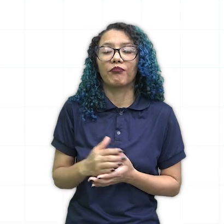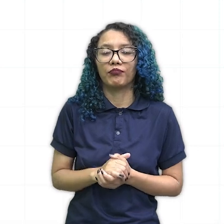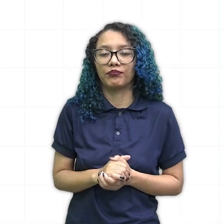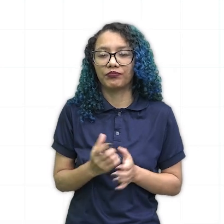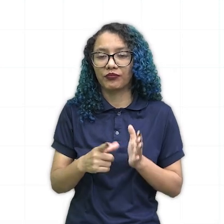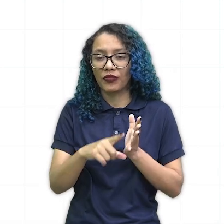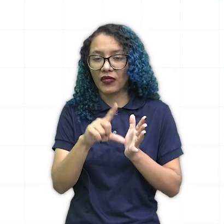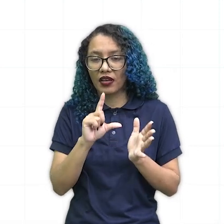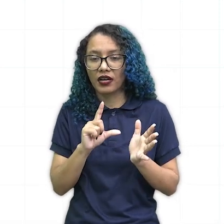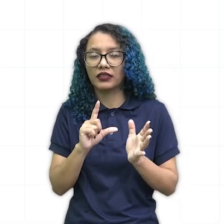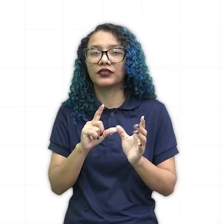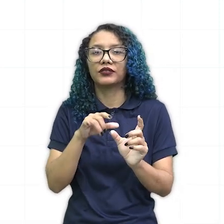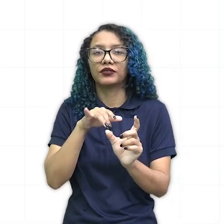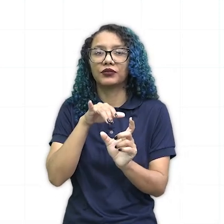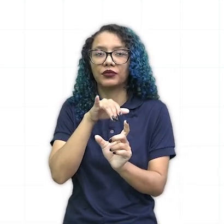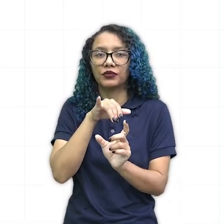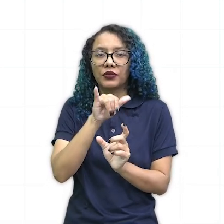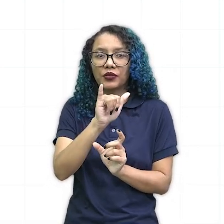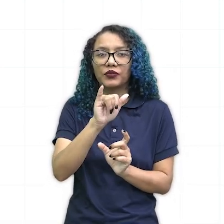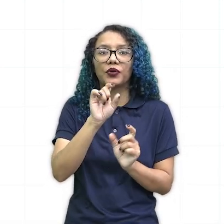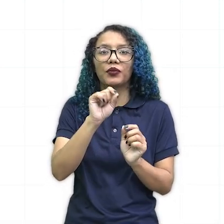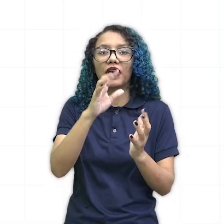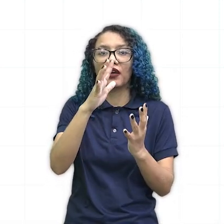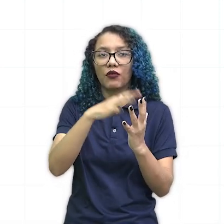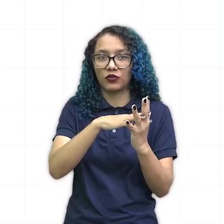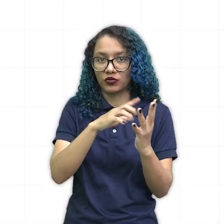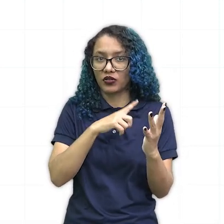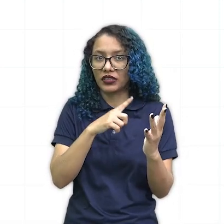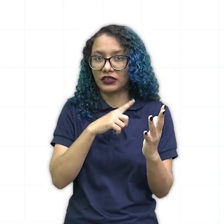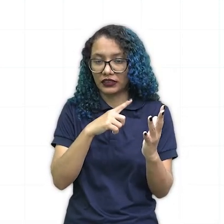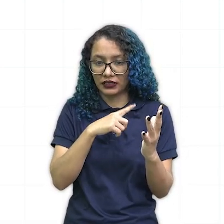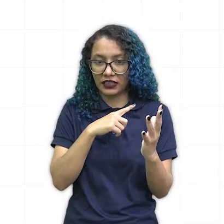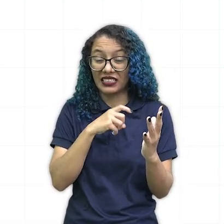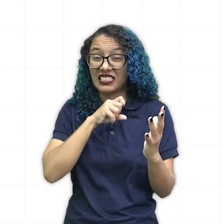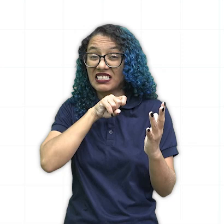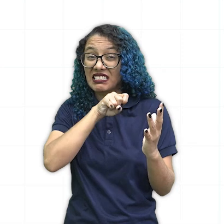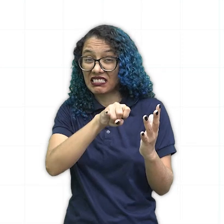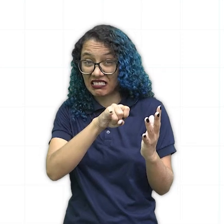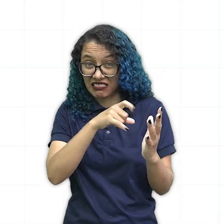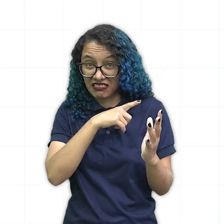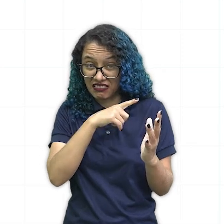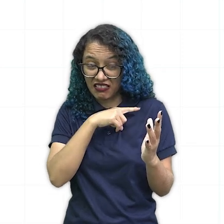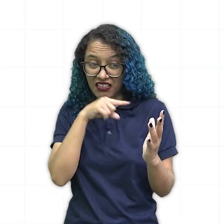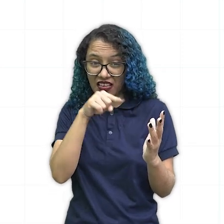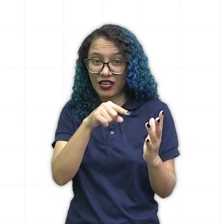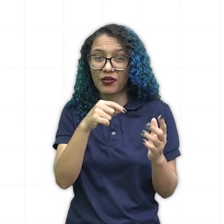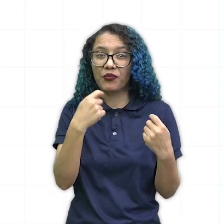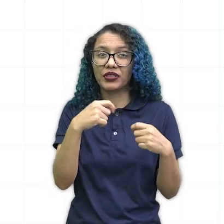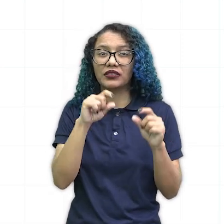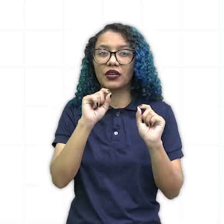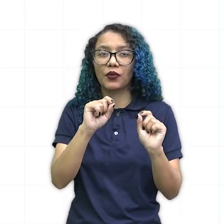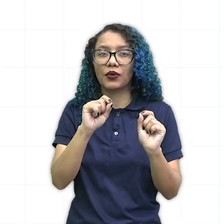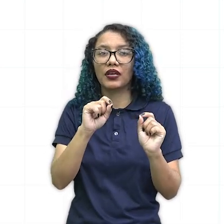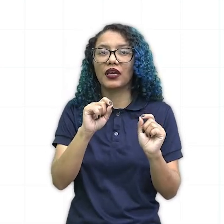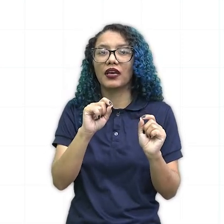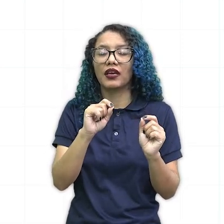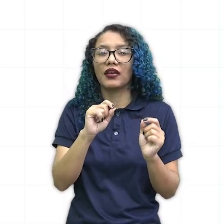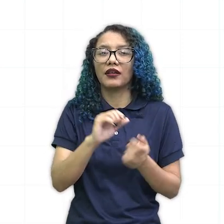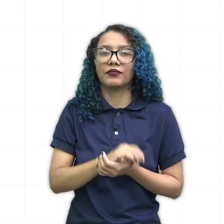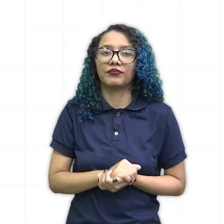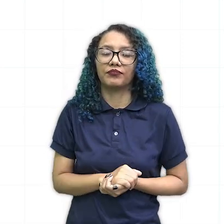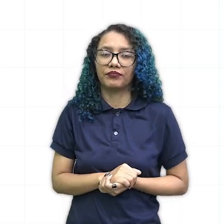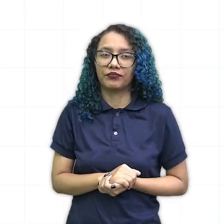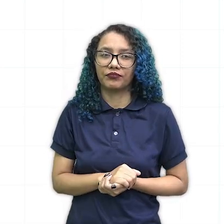Y está ali uma consoante e quando isso acontece, eu vou retirar a consoante